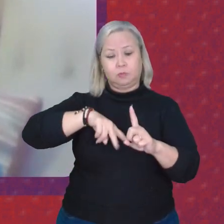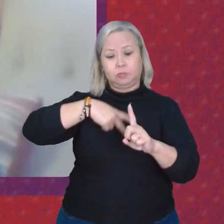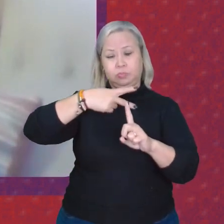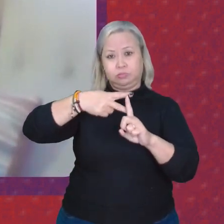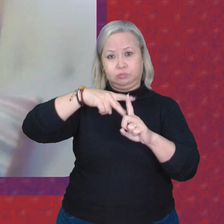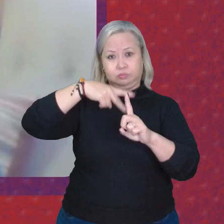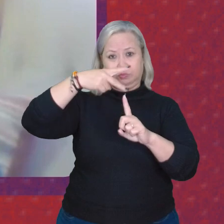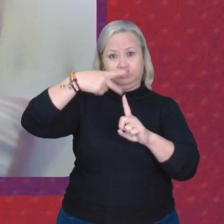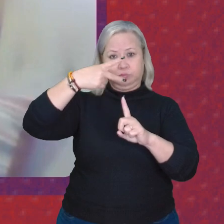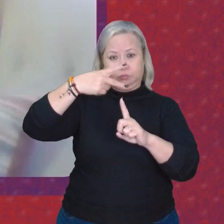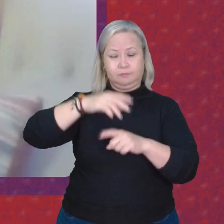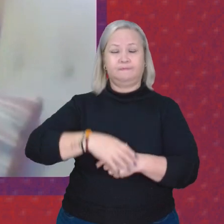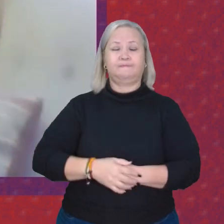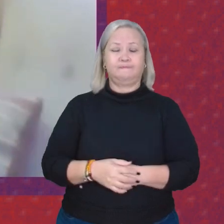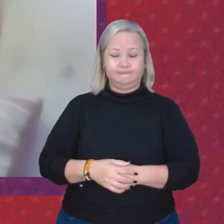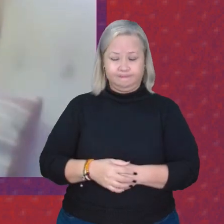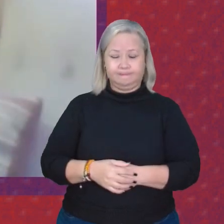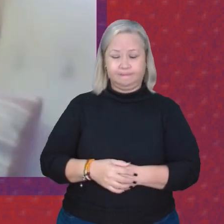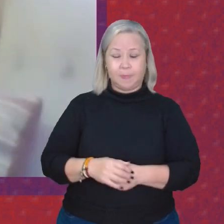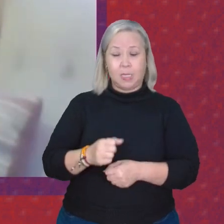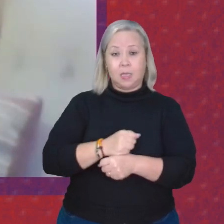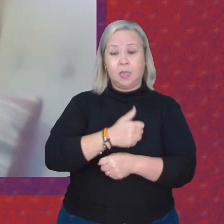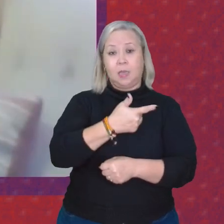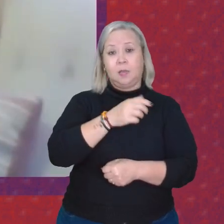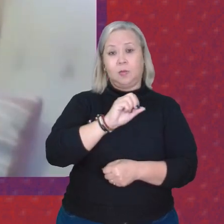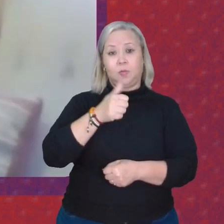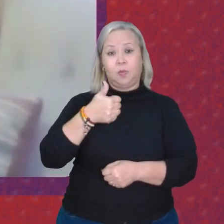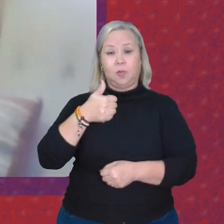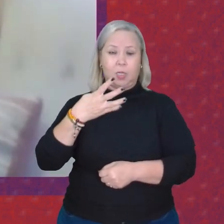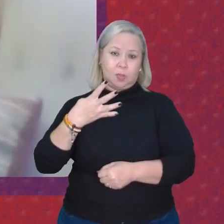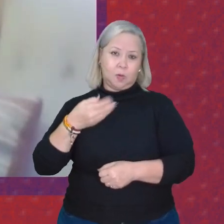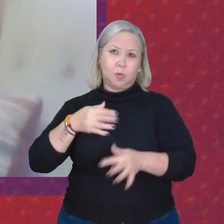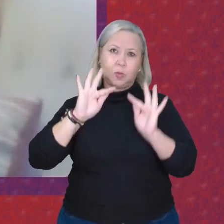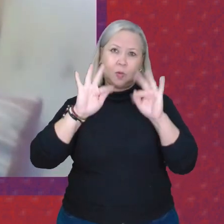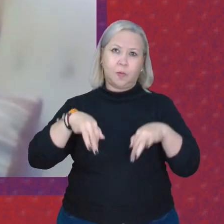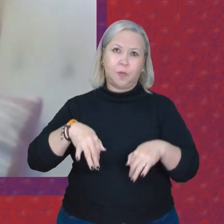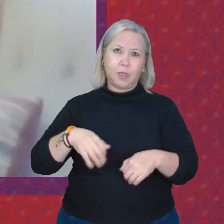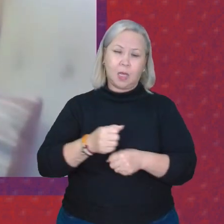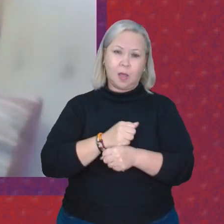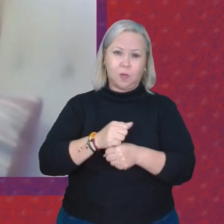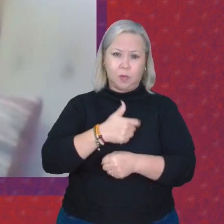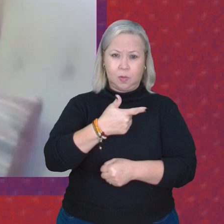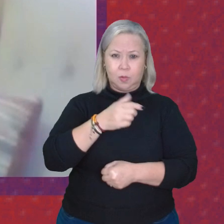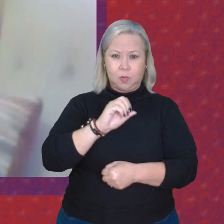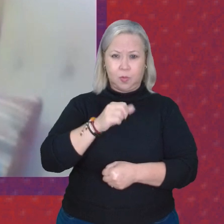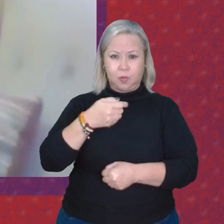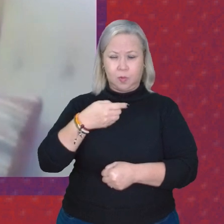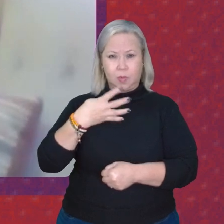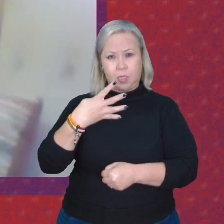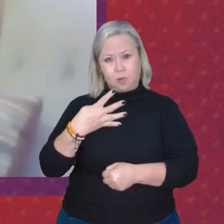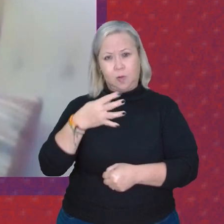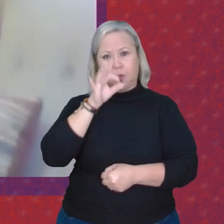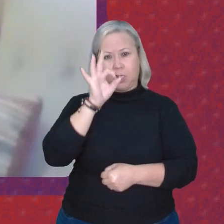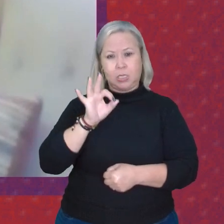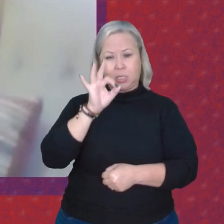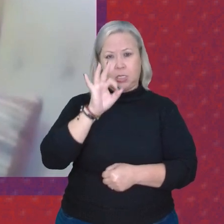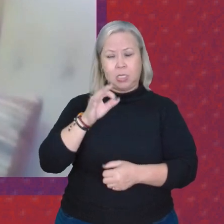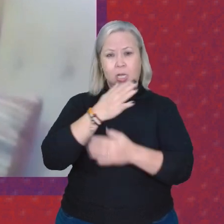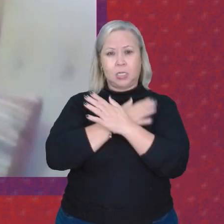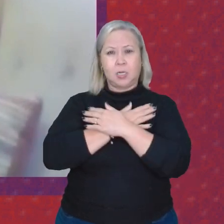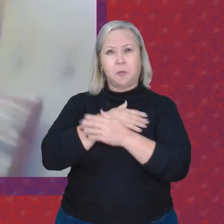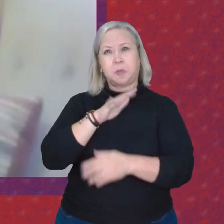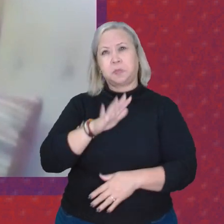né? Nós, em 2014, mais ou menos, final de 2014, nós tínhamos uma taxa de desemprego que estava em torno